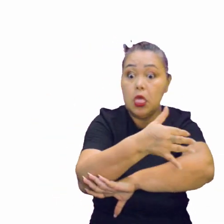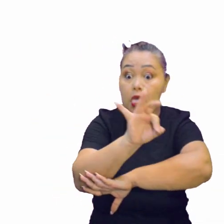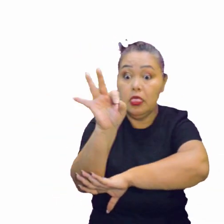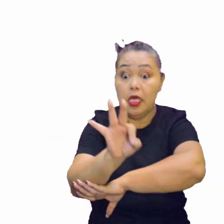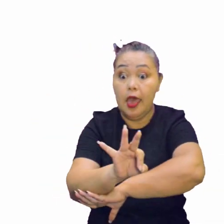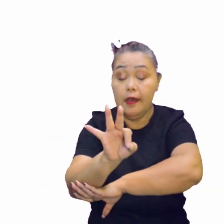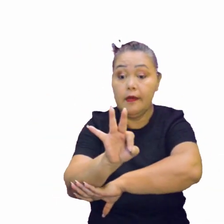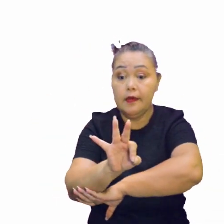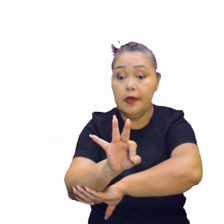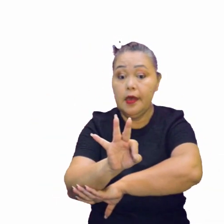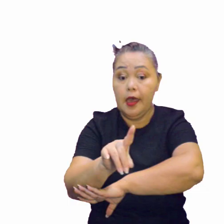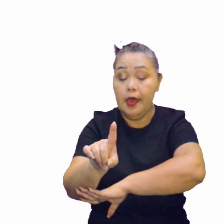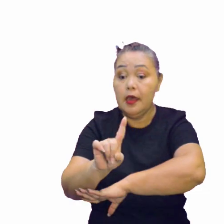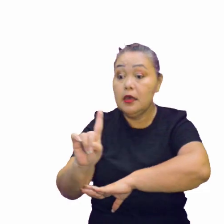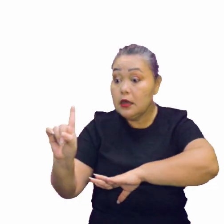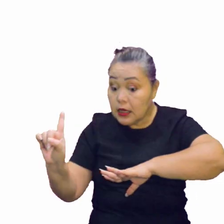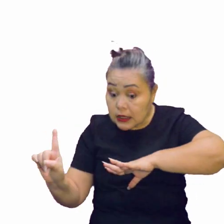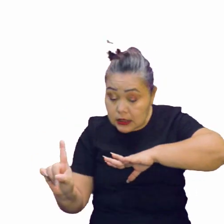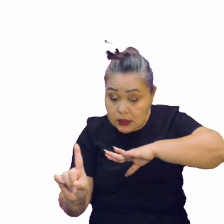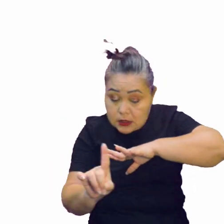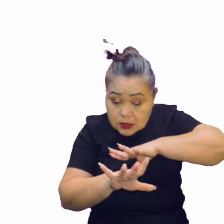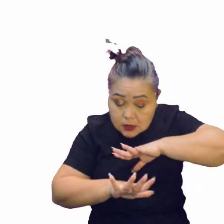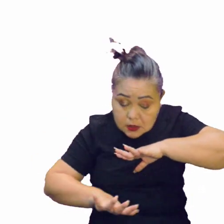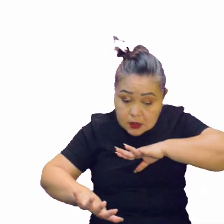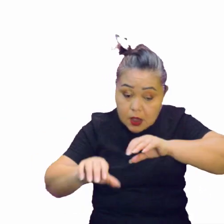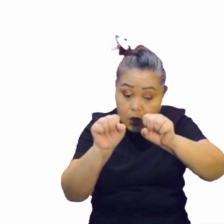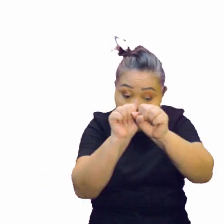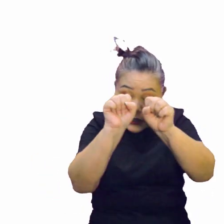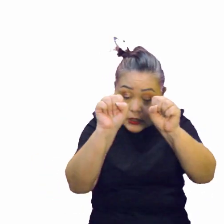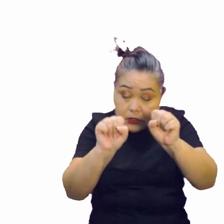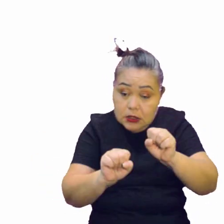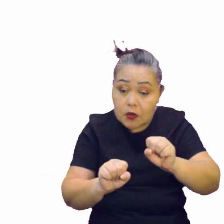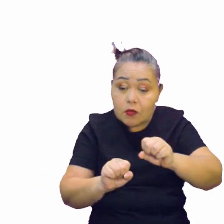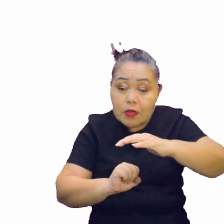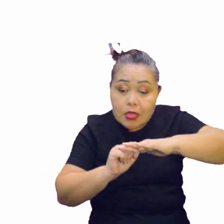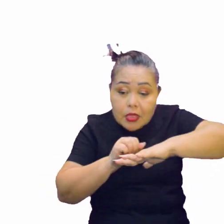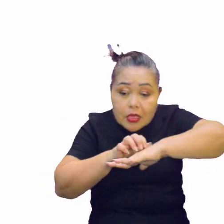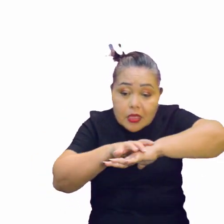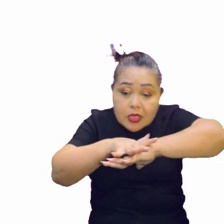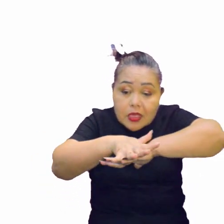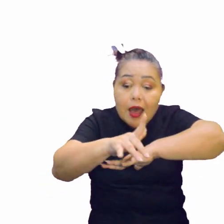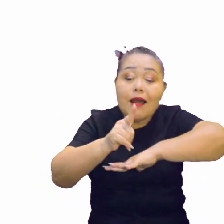nesse ambiente um sistema de irrigação que possa